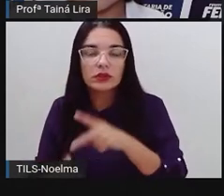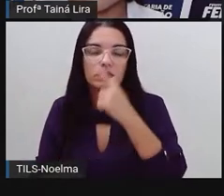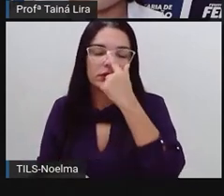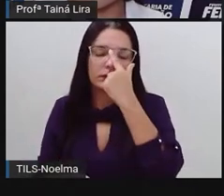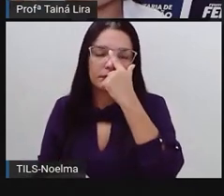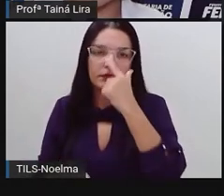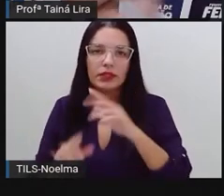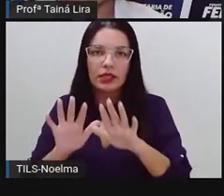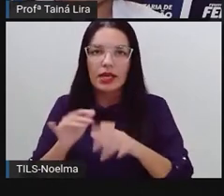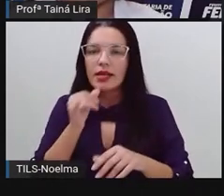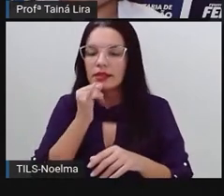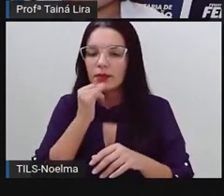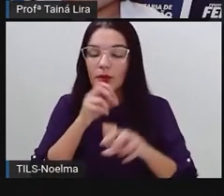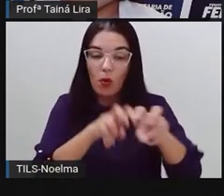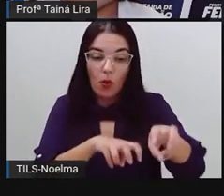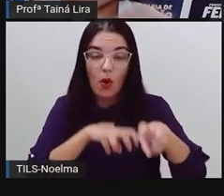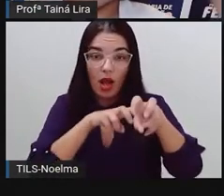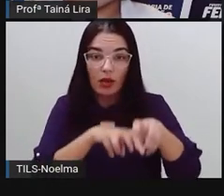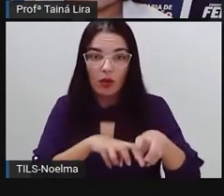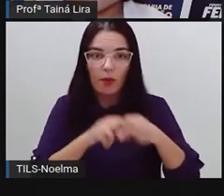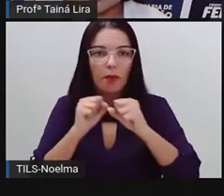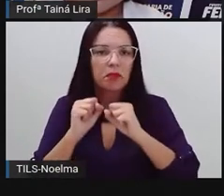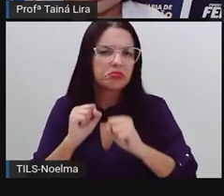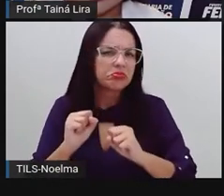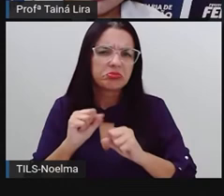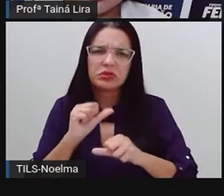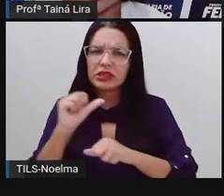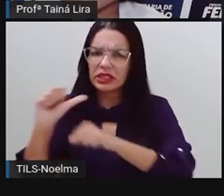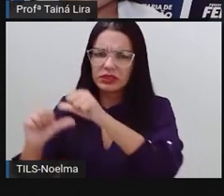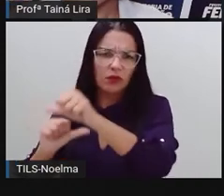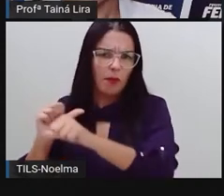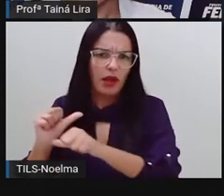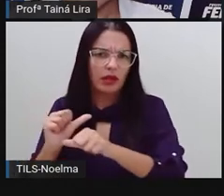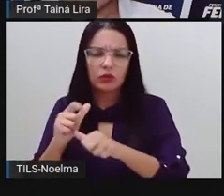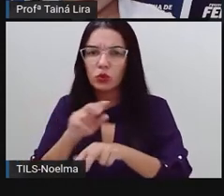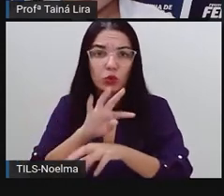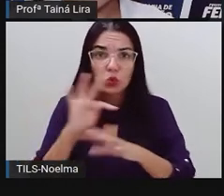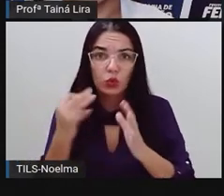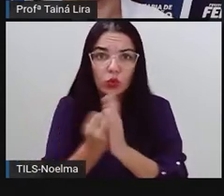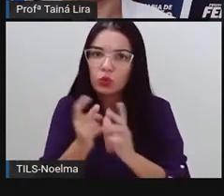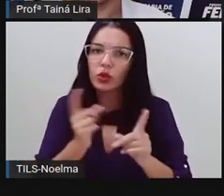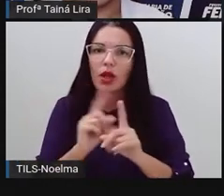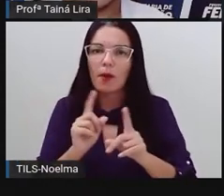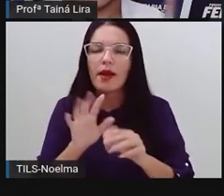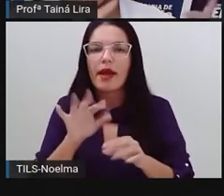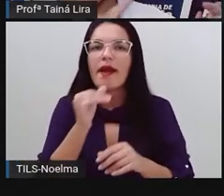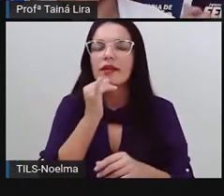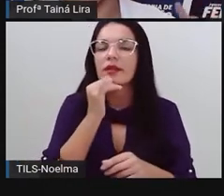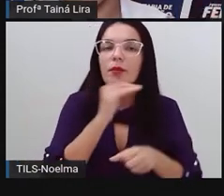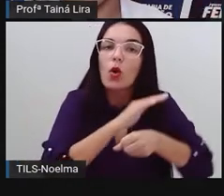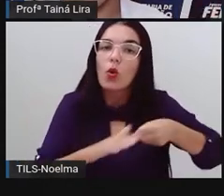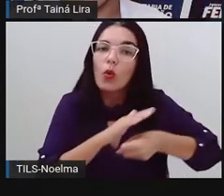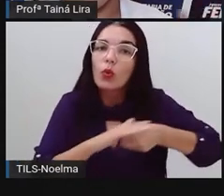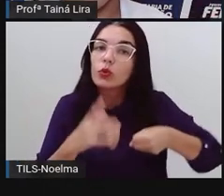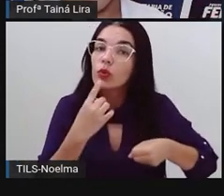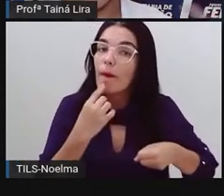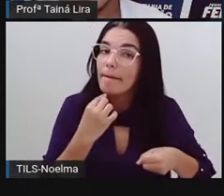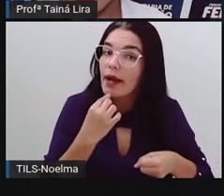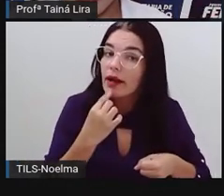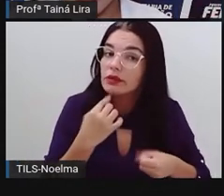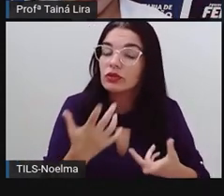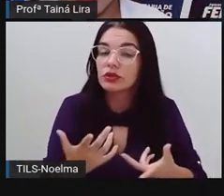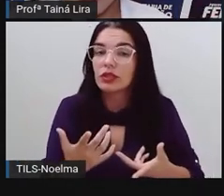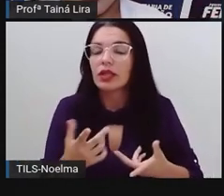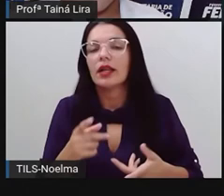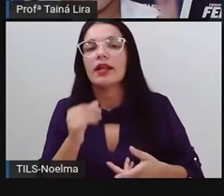produzido no campo quando é vendido vai passar por um processo de transformação o tomate por exemplo com uma pro já deu o exemplo